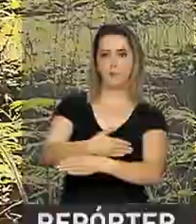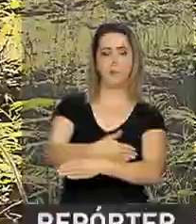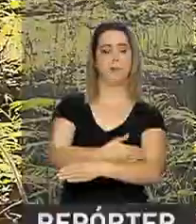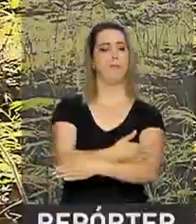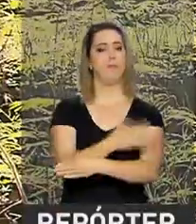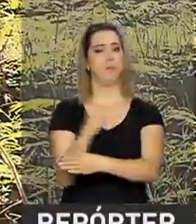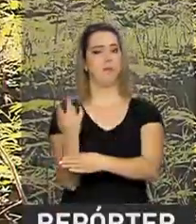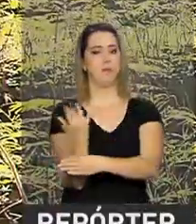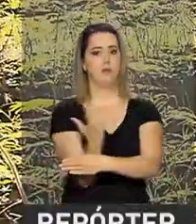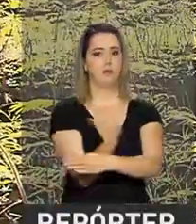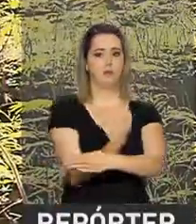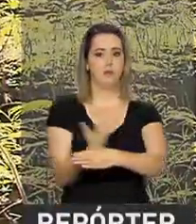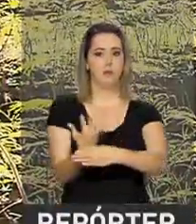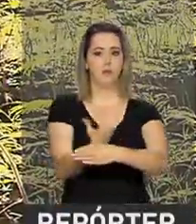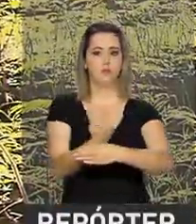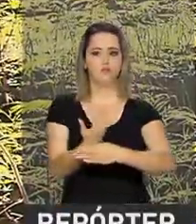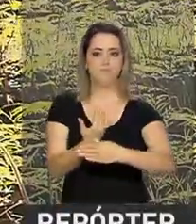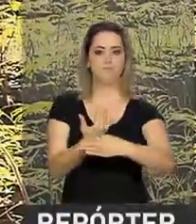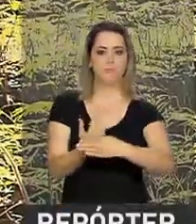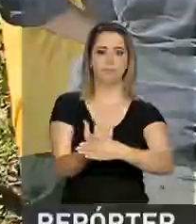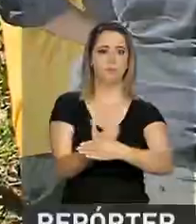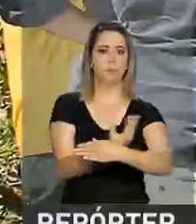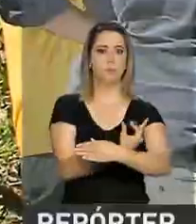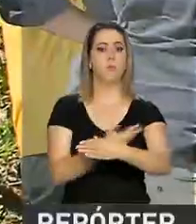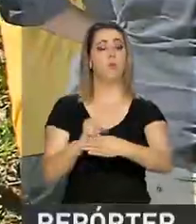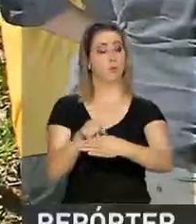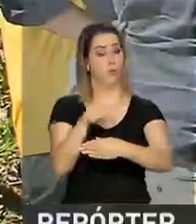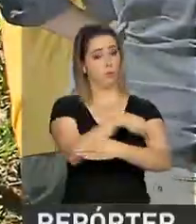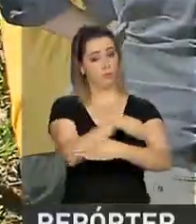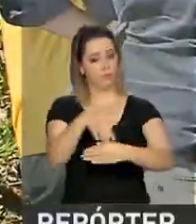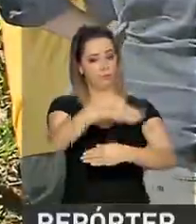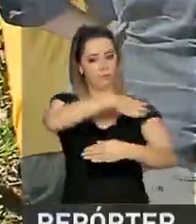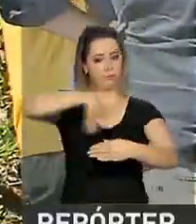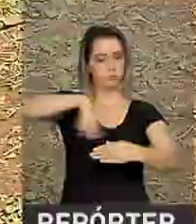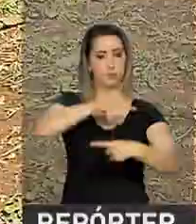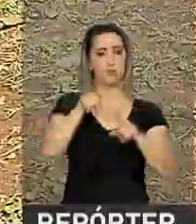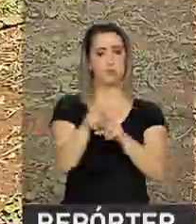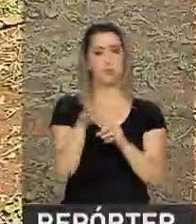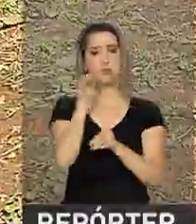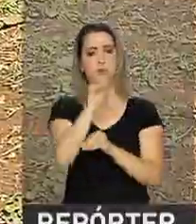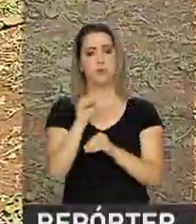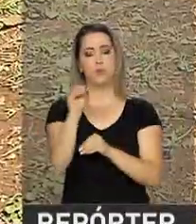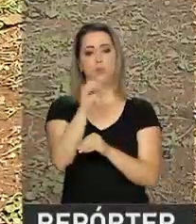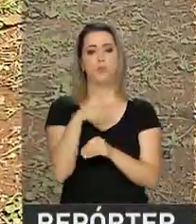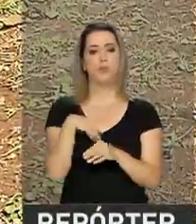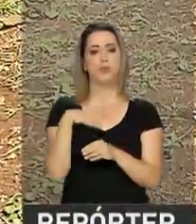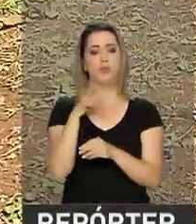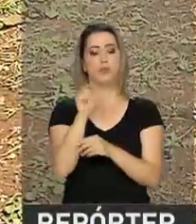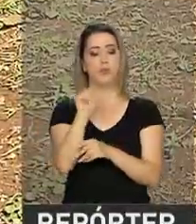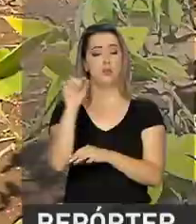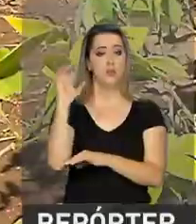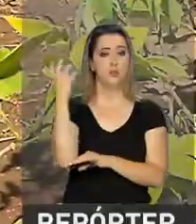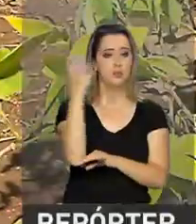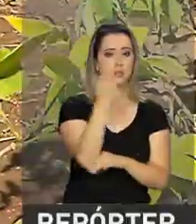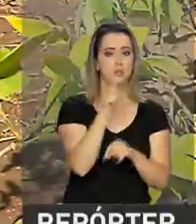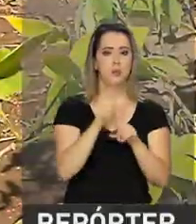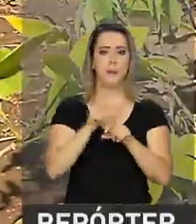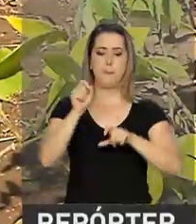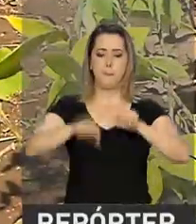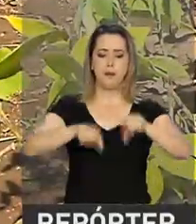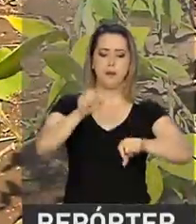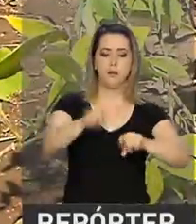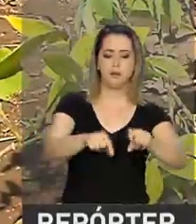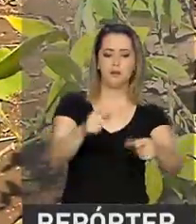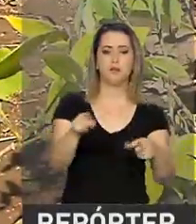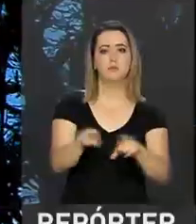esse grupo de brasília também faz ações de educação ambiental e planta mudas nativas a recuperar